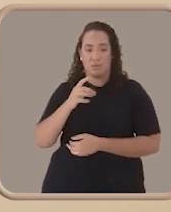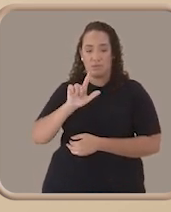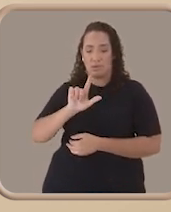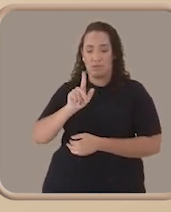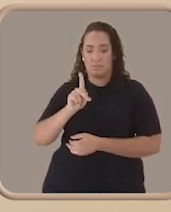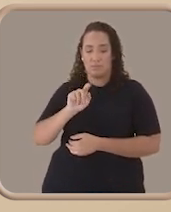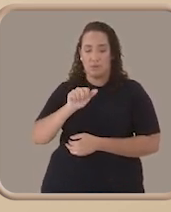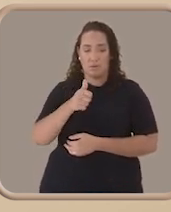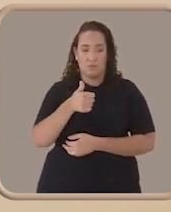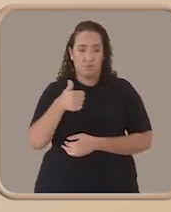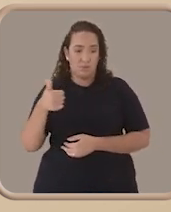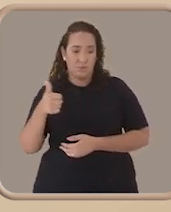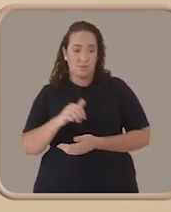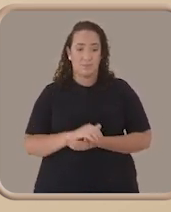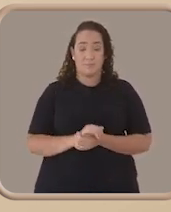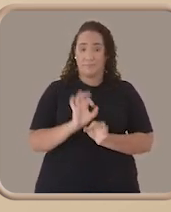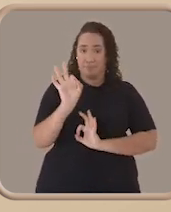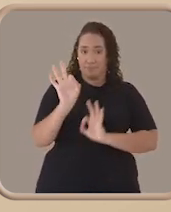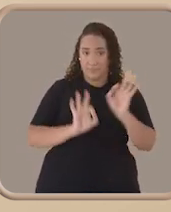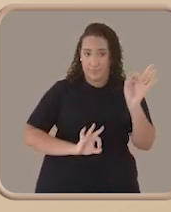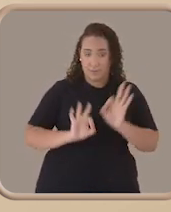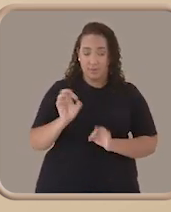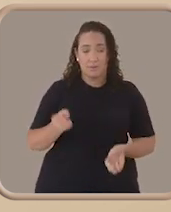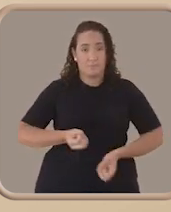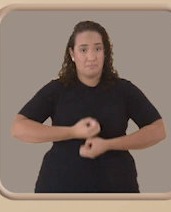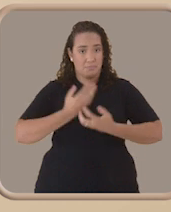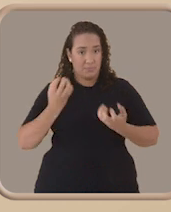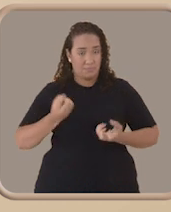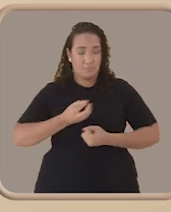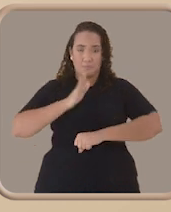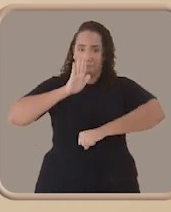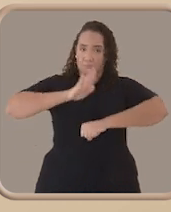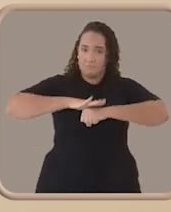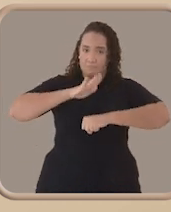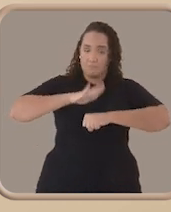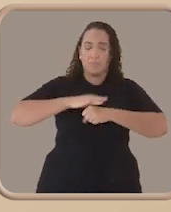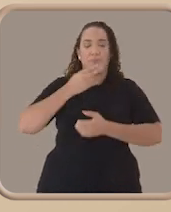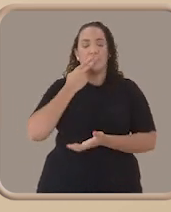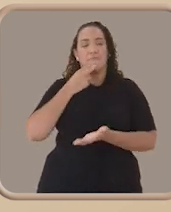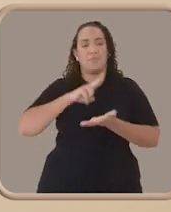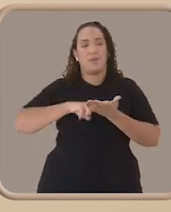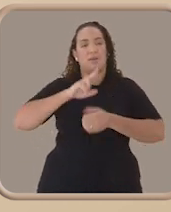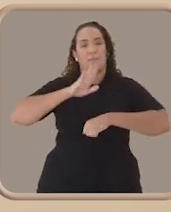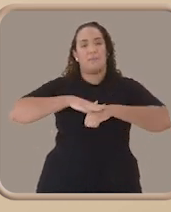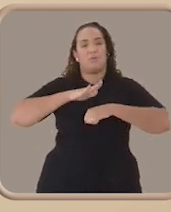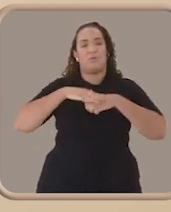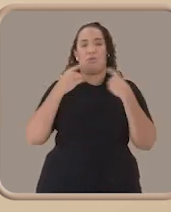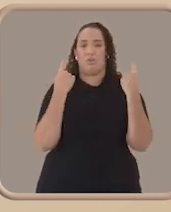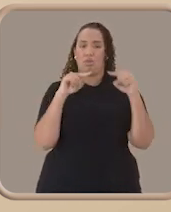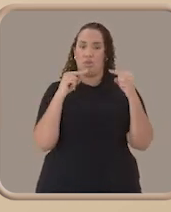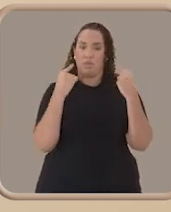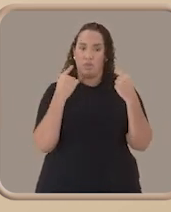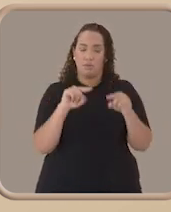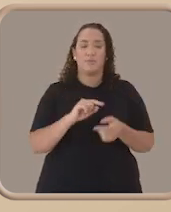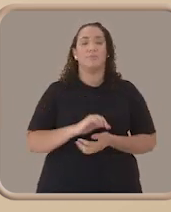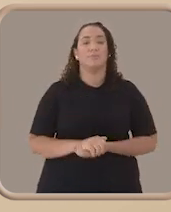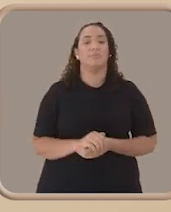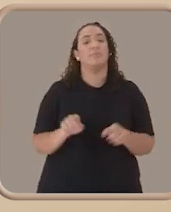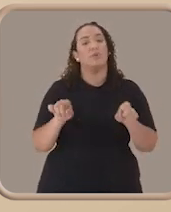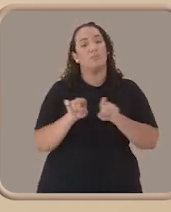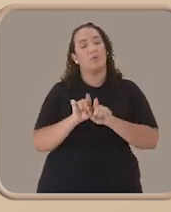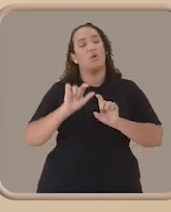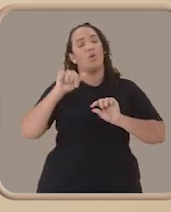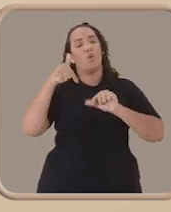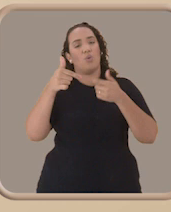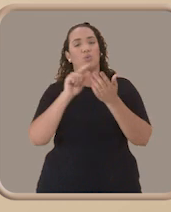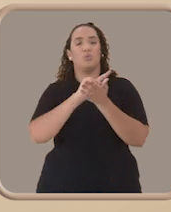EF04LP11. Planejar e produzir com autonomia cartas pessoais de reclamação, dentre outros gêneros do campo da